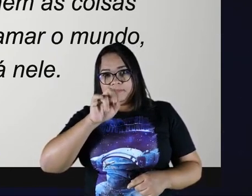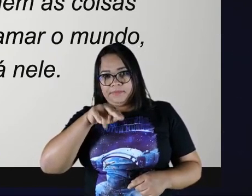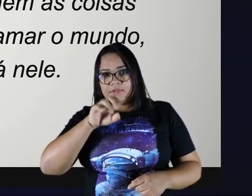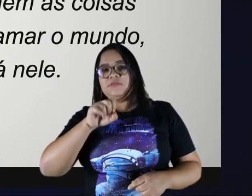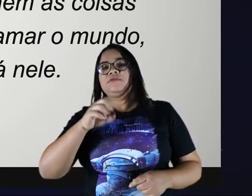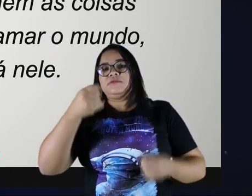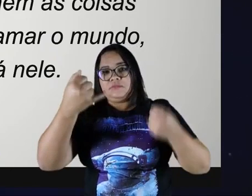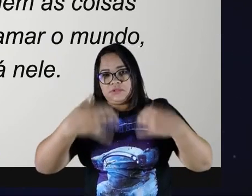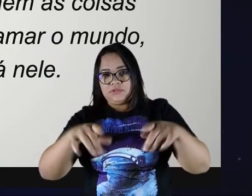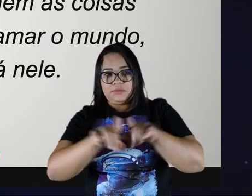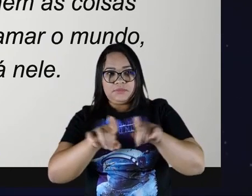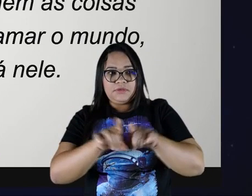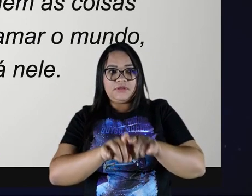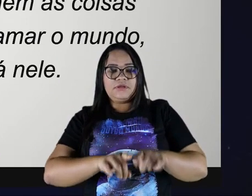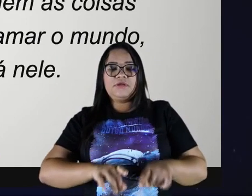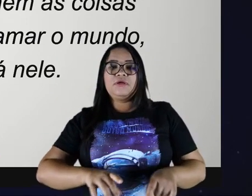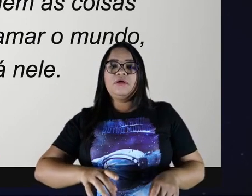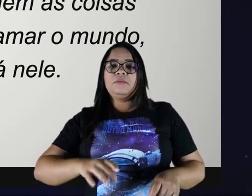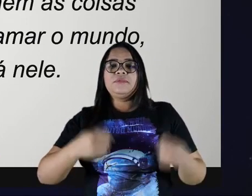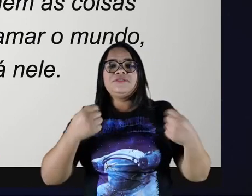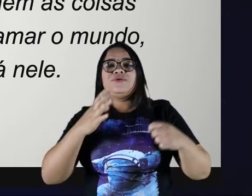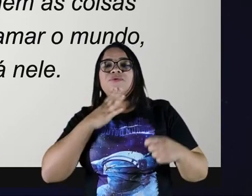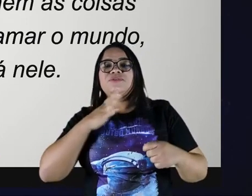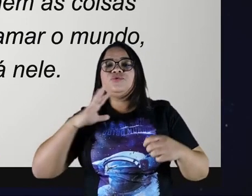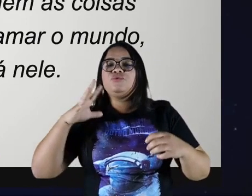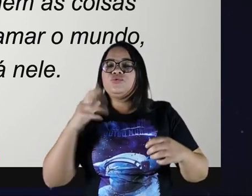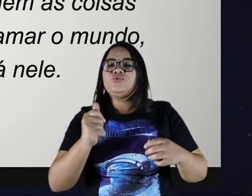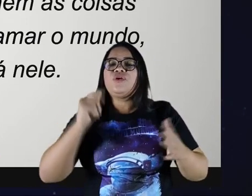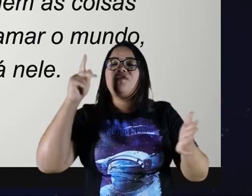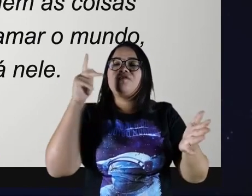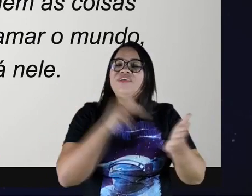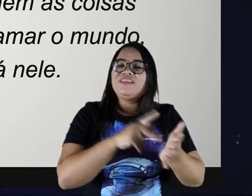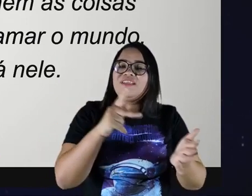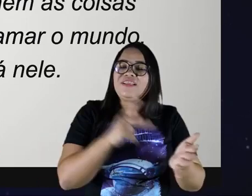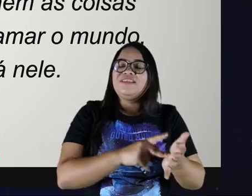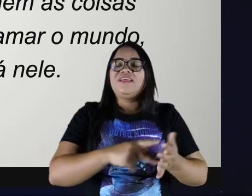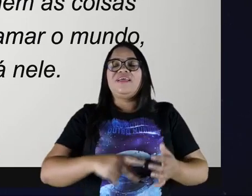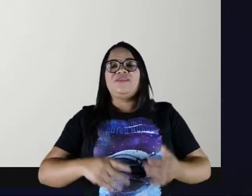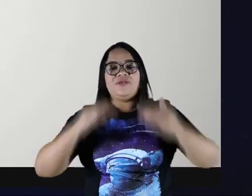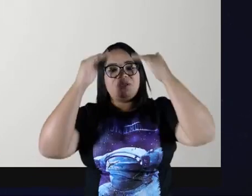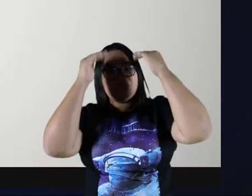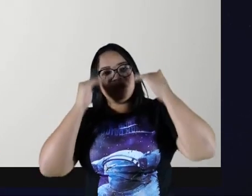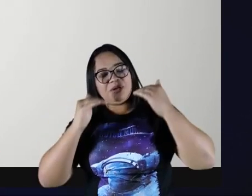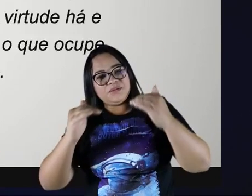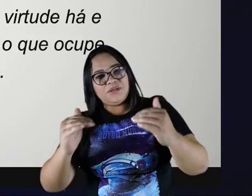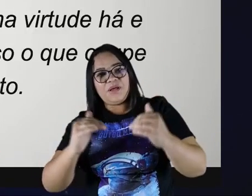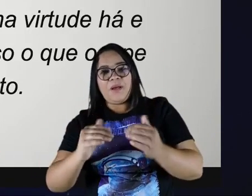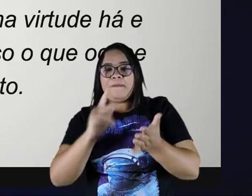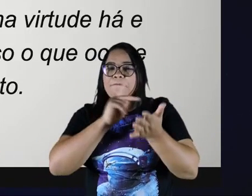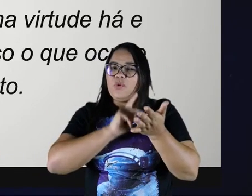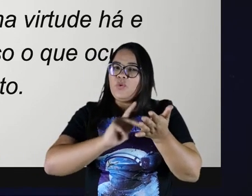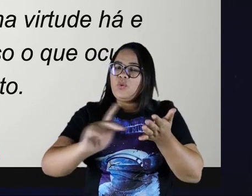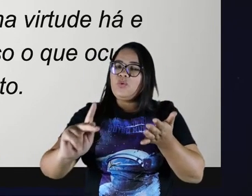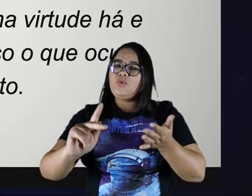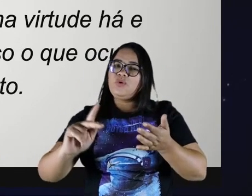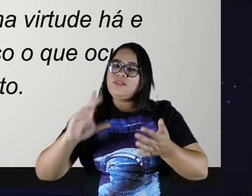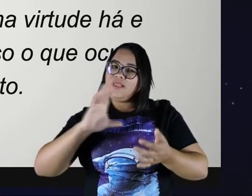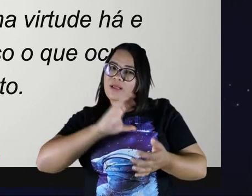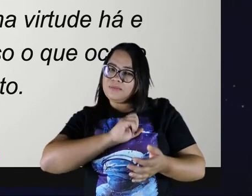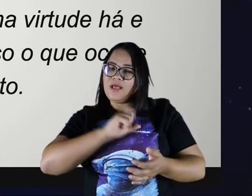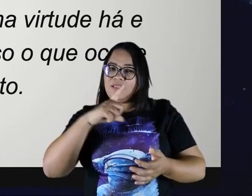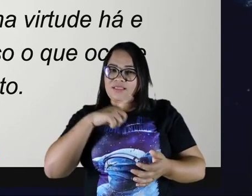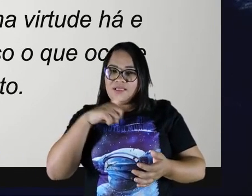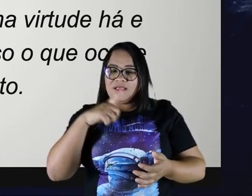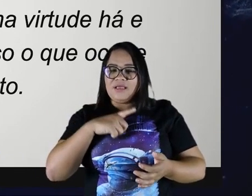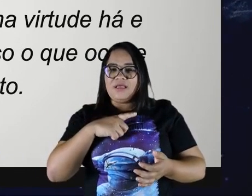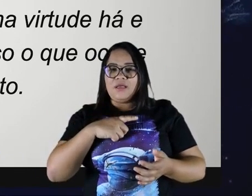tudo que é verdadeiro, tudo que é respeitável, tudo que é justo, tudo que é puro, tudo que é amável, tudo que é de